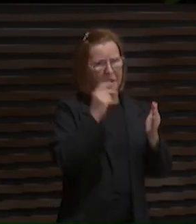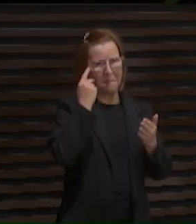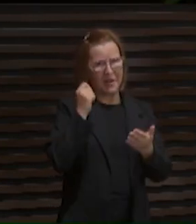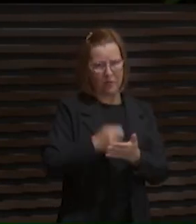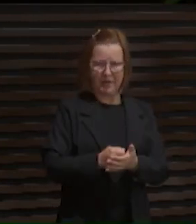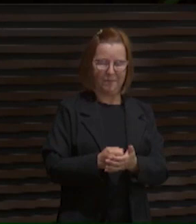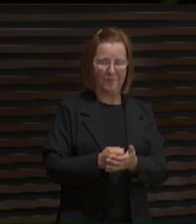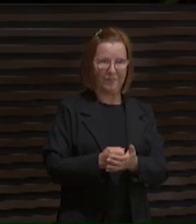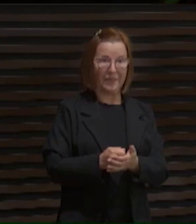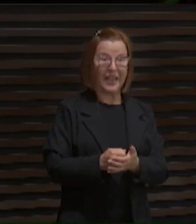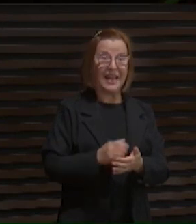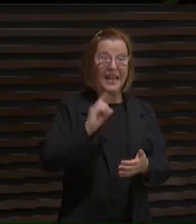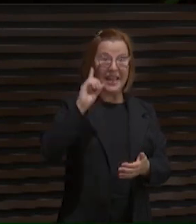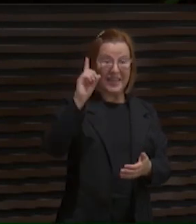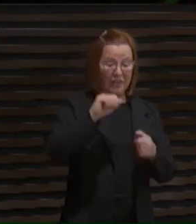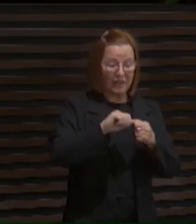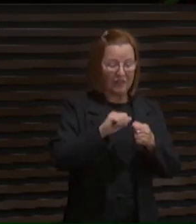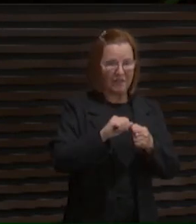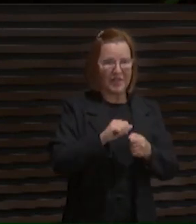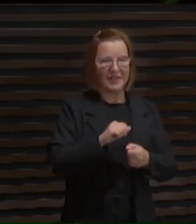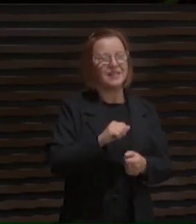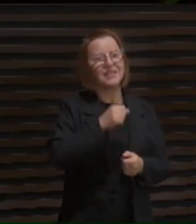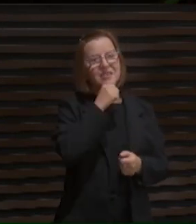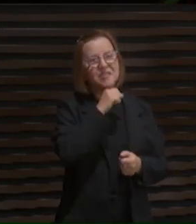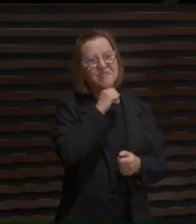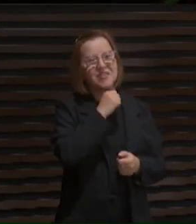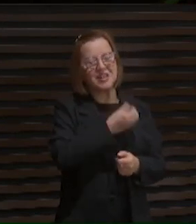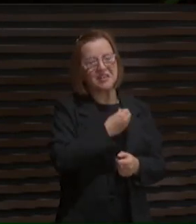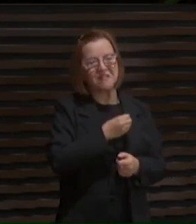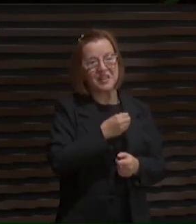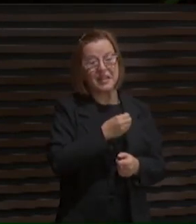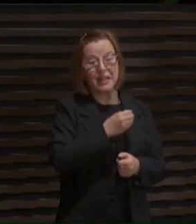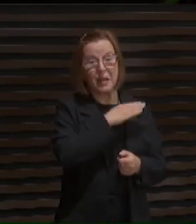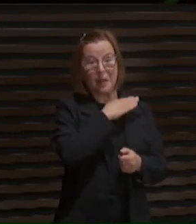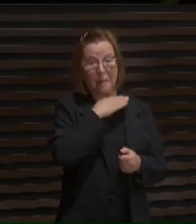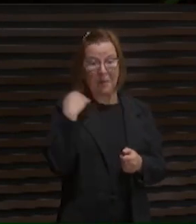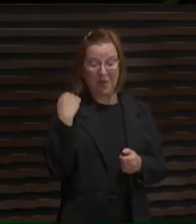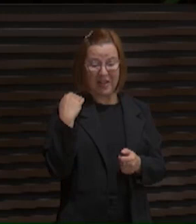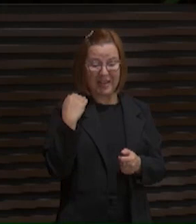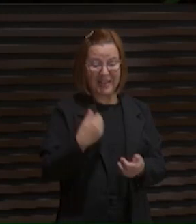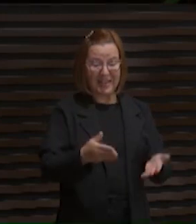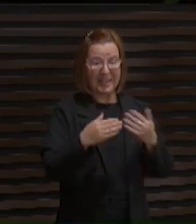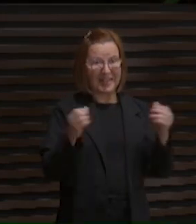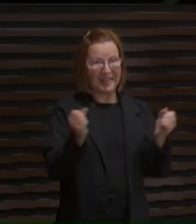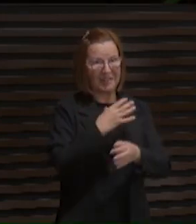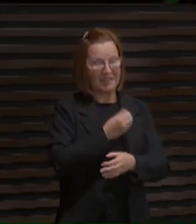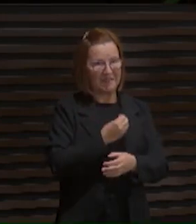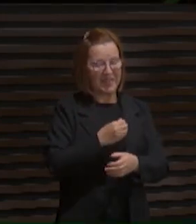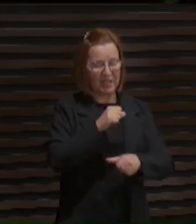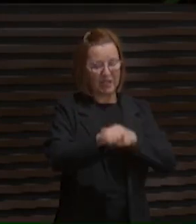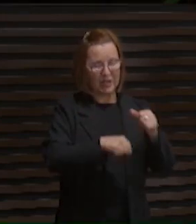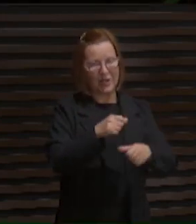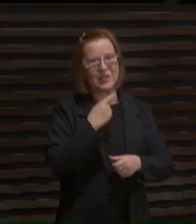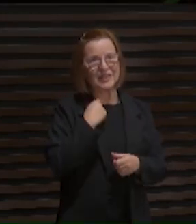velho homem, troca o seu coração e lhe dá uma nova vida. Ele muda os seus desejos e habita nele para que,